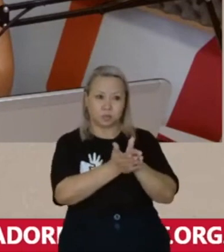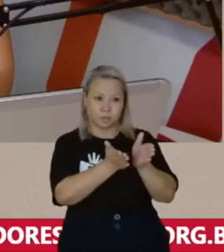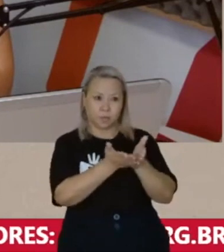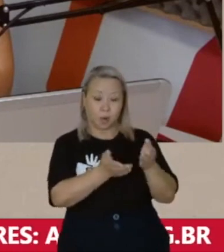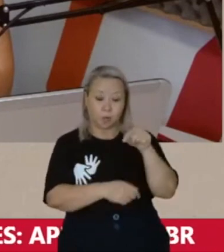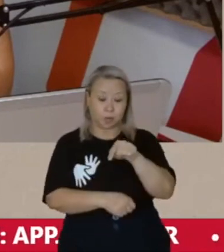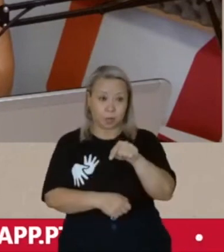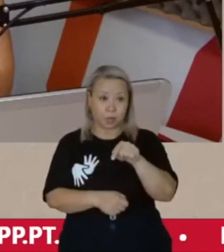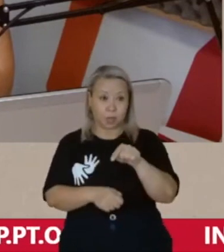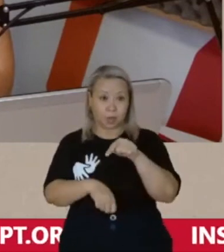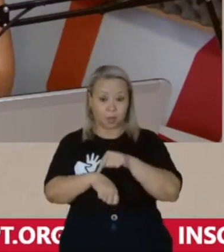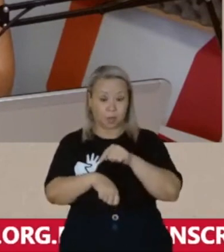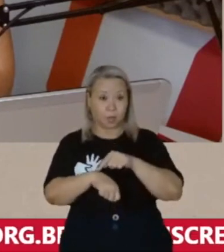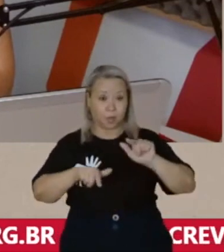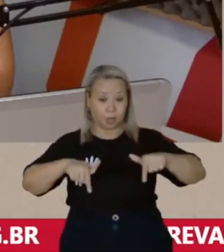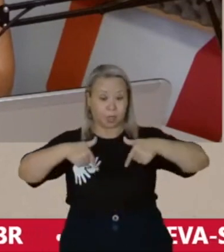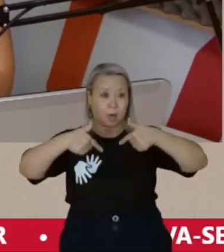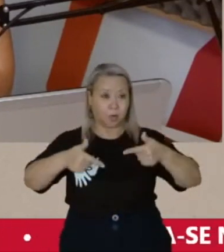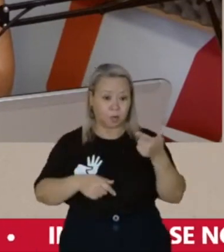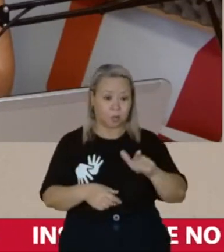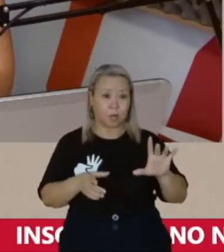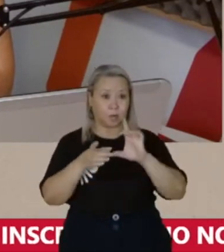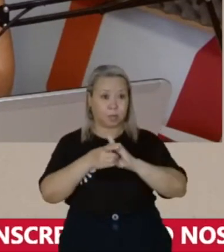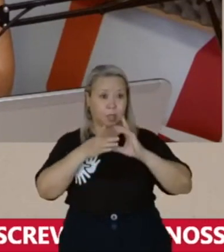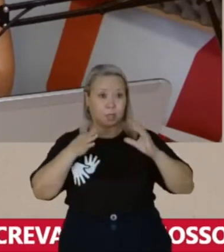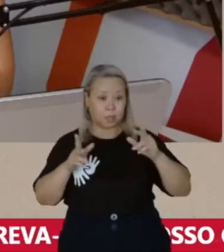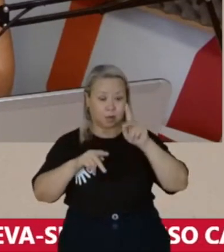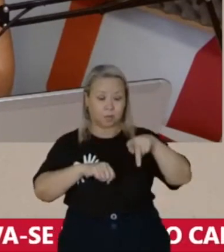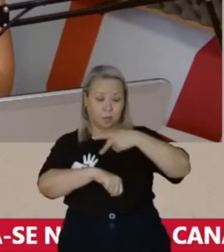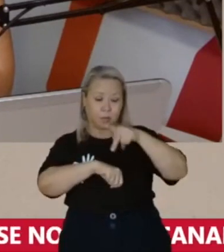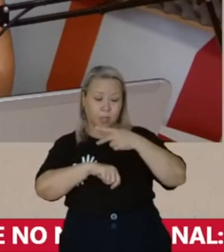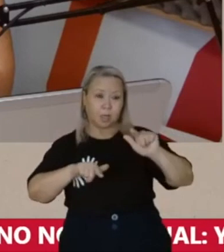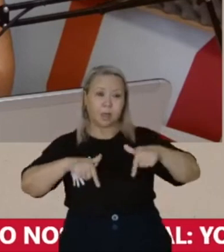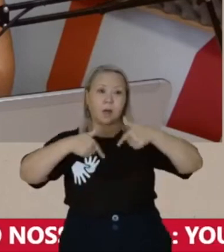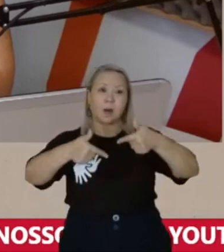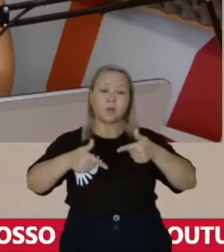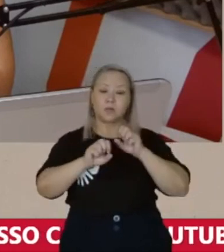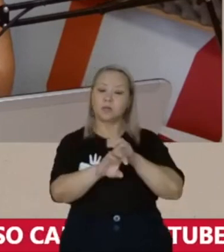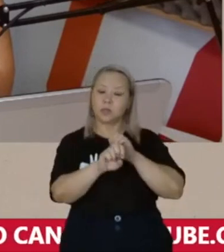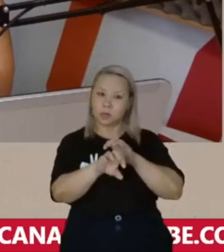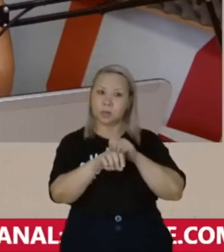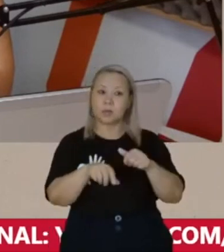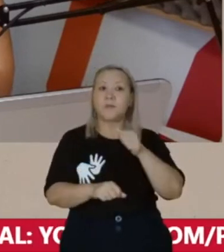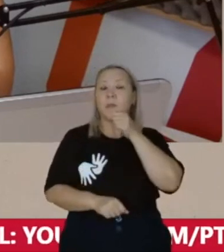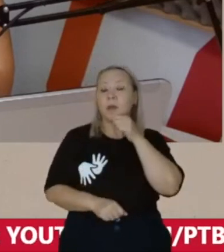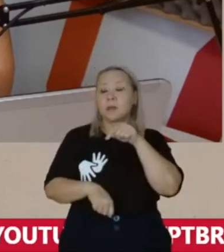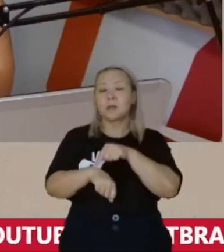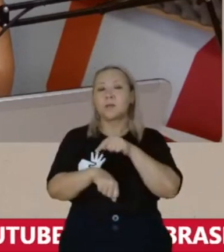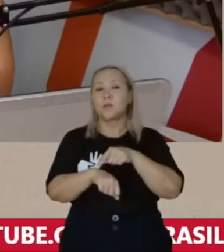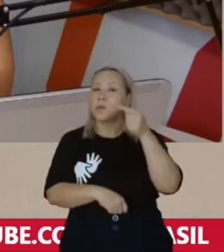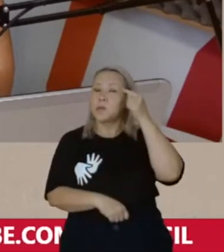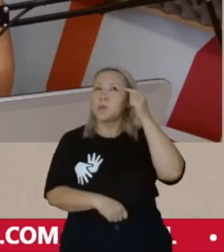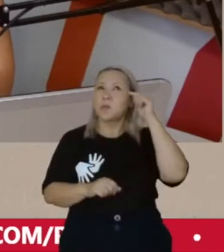naquele momento, a luta pela redemocratização do país também era uma luta pelo direito à educação, ainda naquele momento pensando